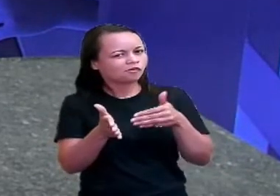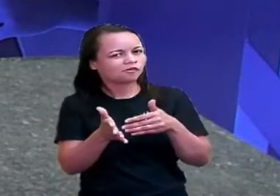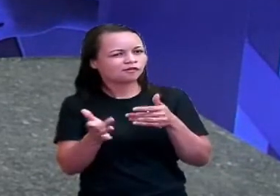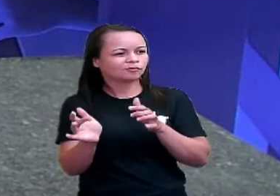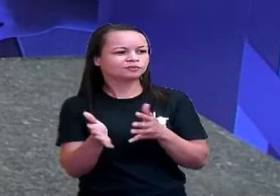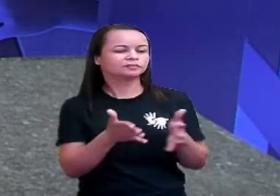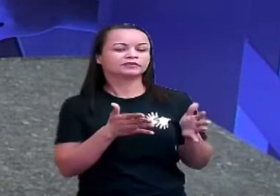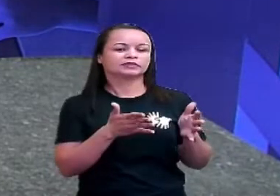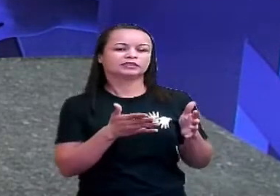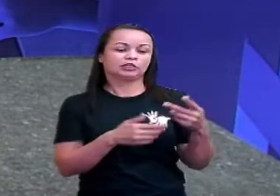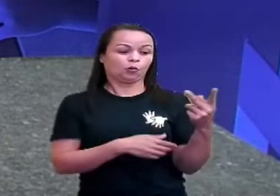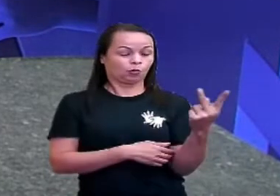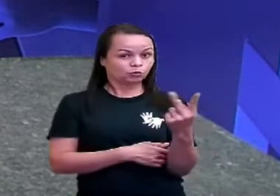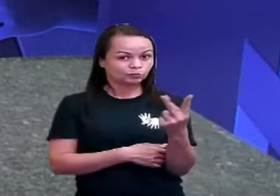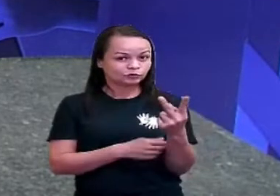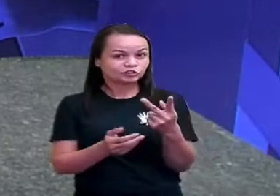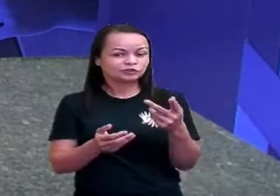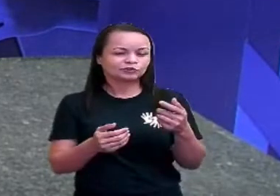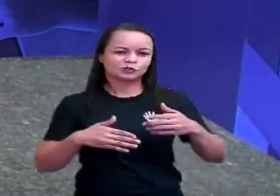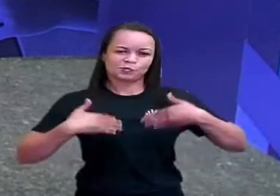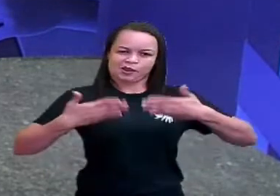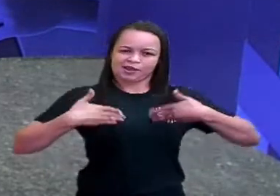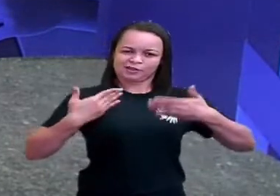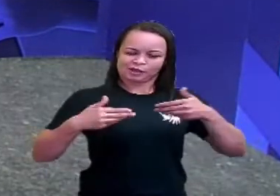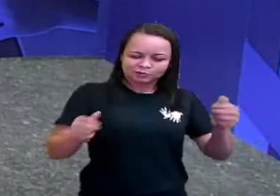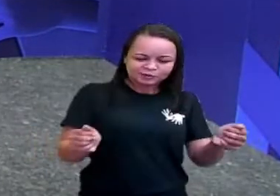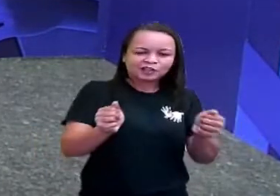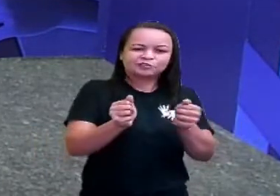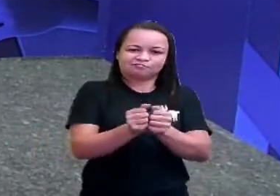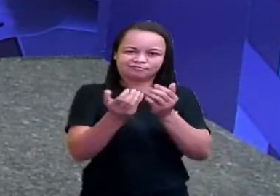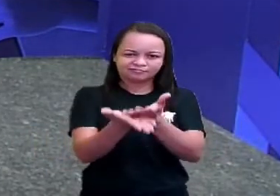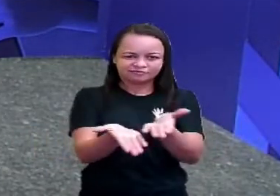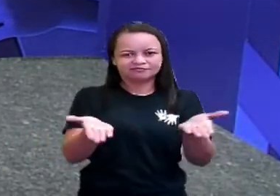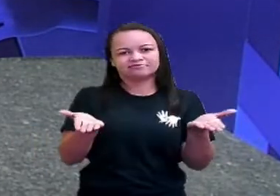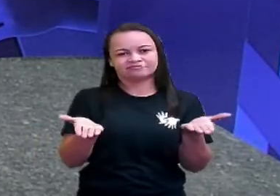estão super animados por estar aqui com vocês.